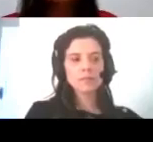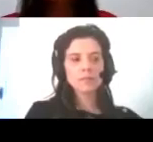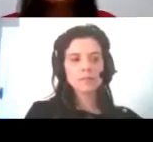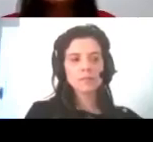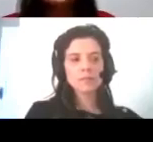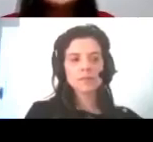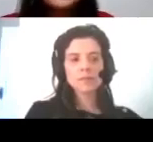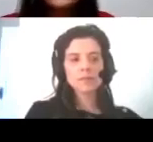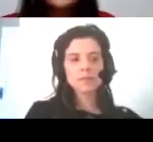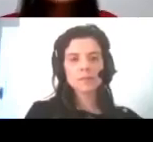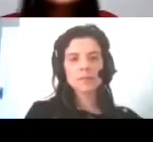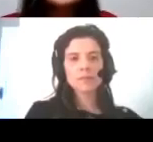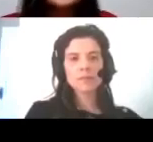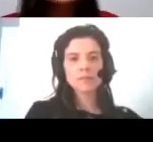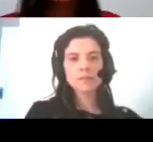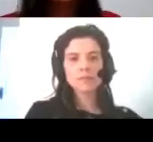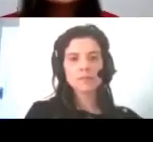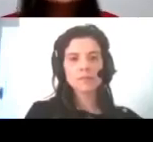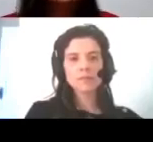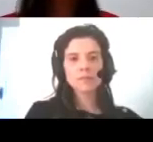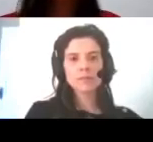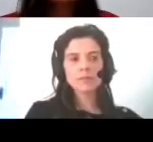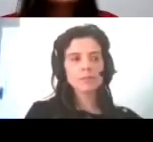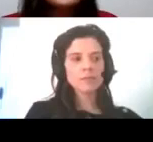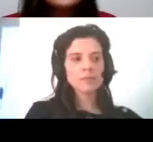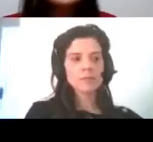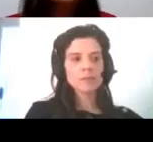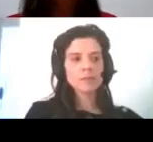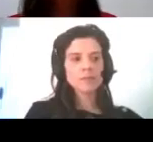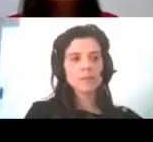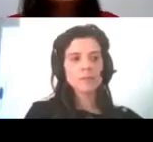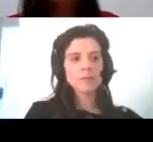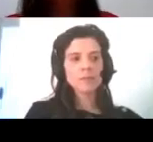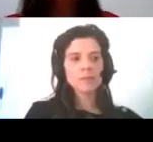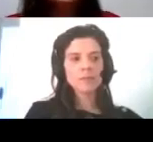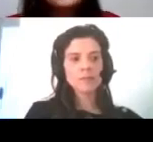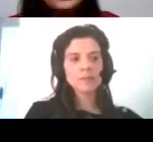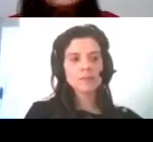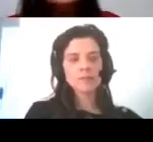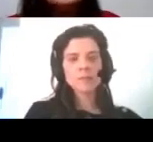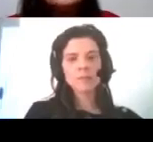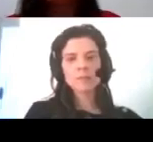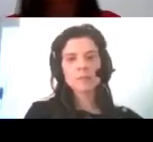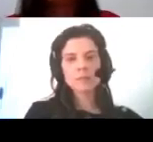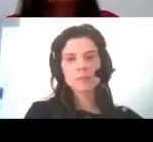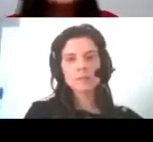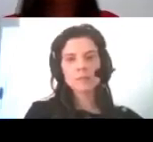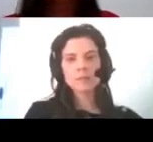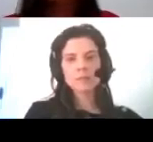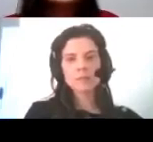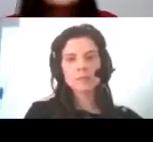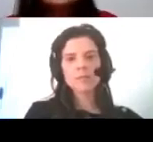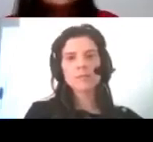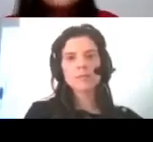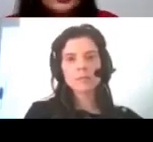de acesso à informação, ou seja, ela garante que o cidadão tenha o direito de obter esse acesso